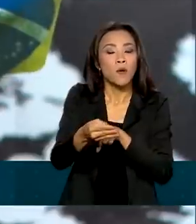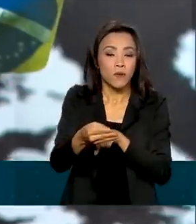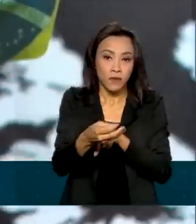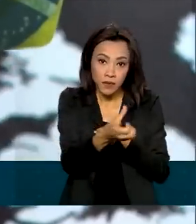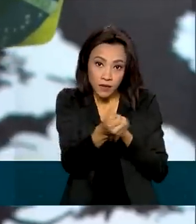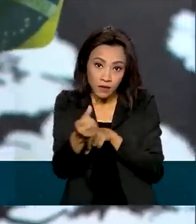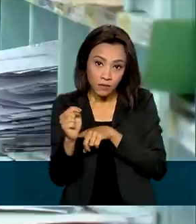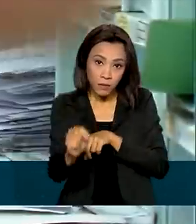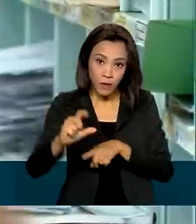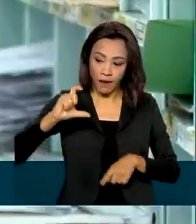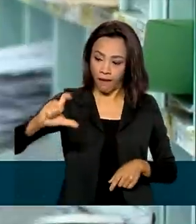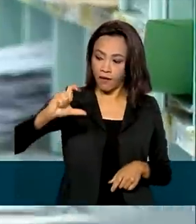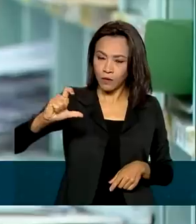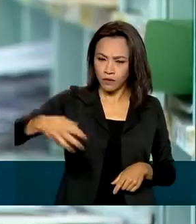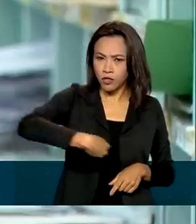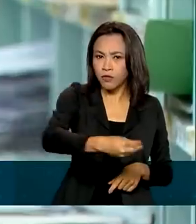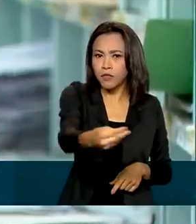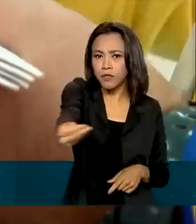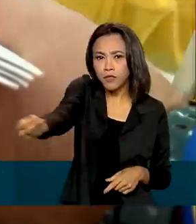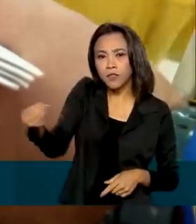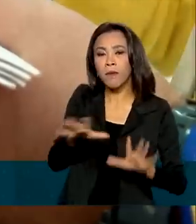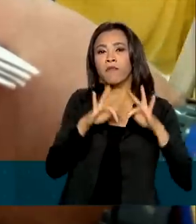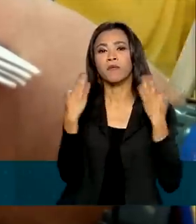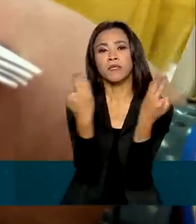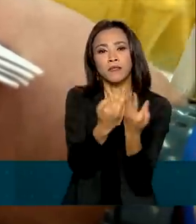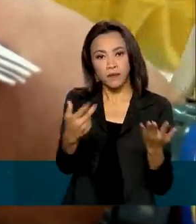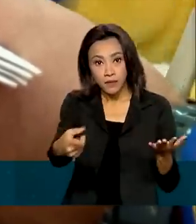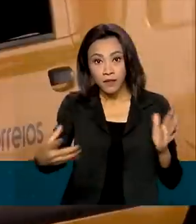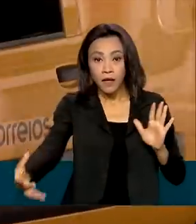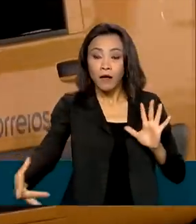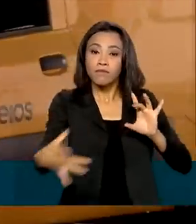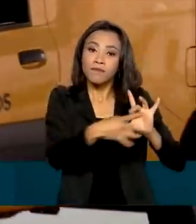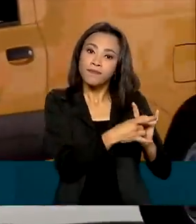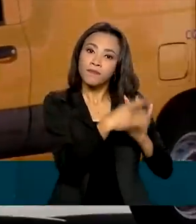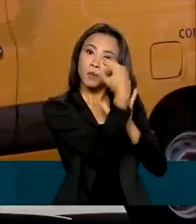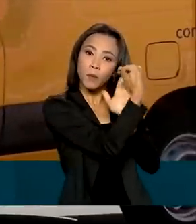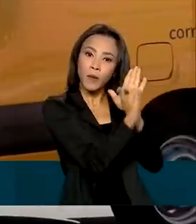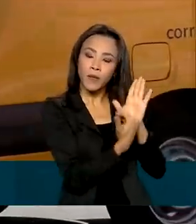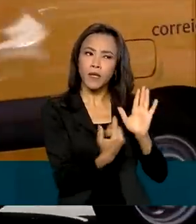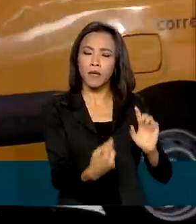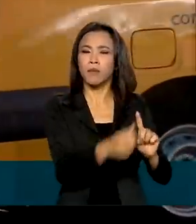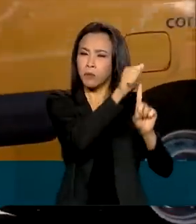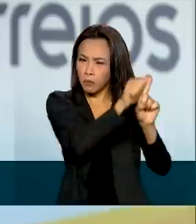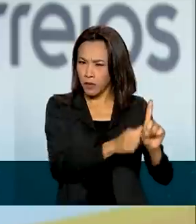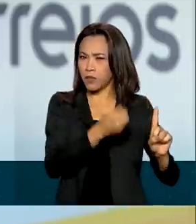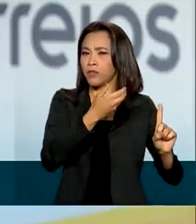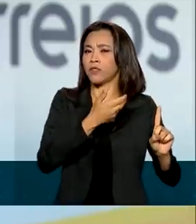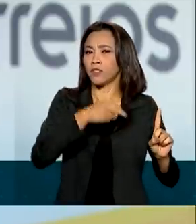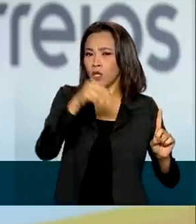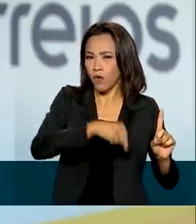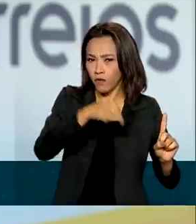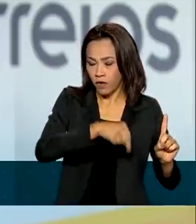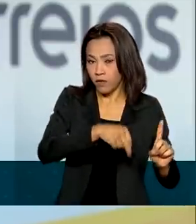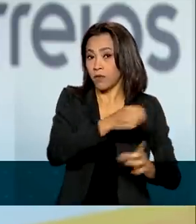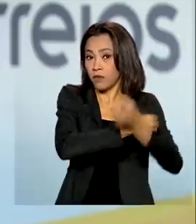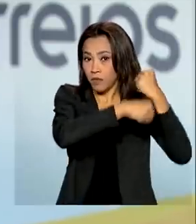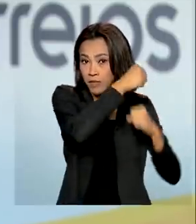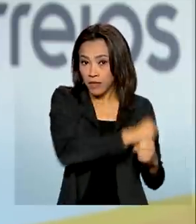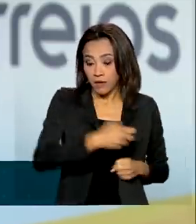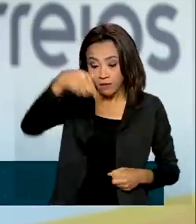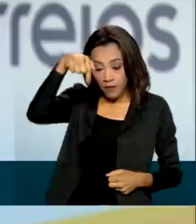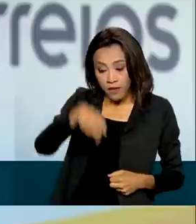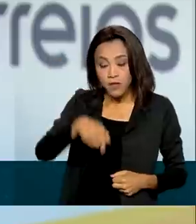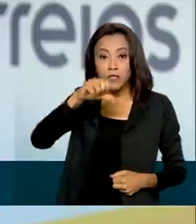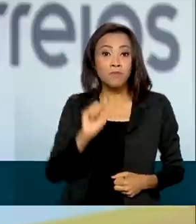cartões como este para famílias que ingressaram no programa A partir de novembro de 2020 um neste primeiro mês